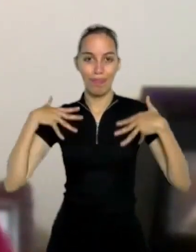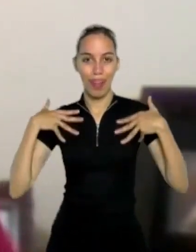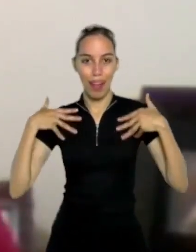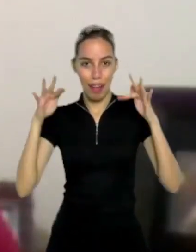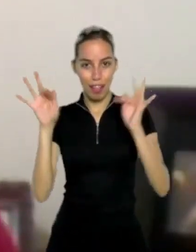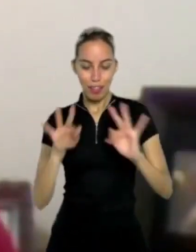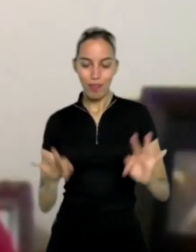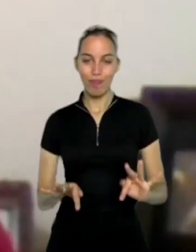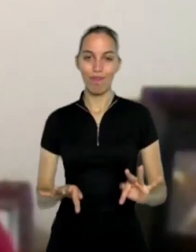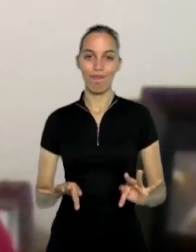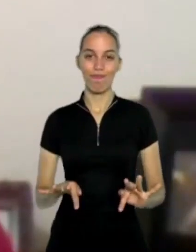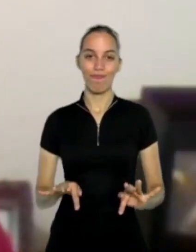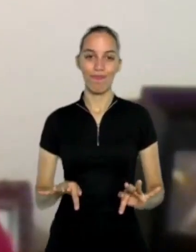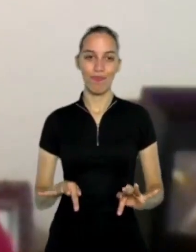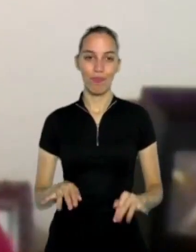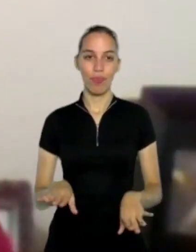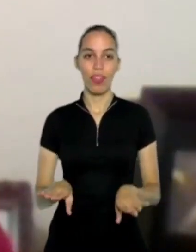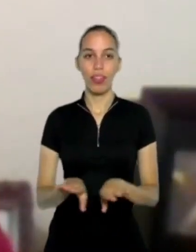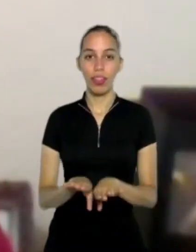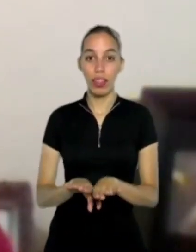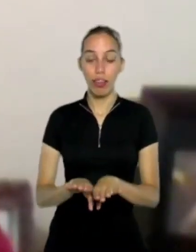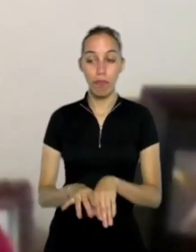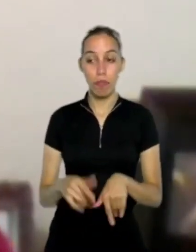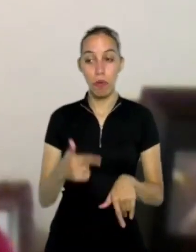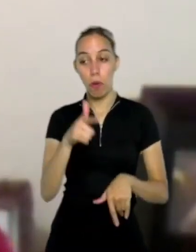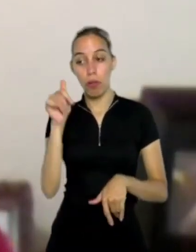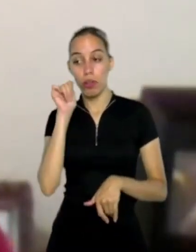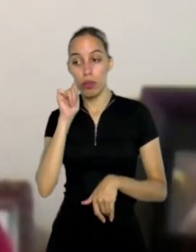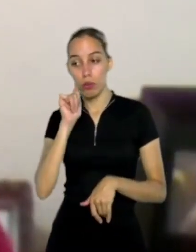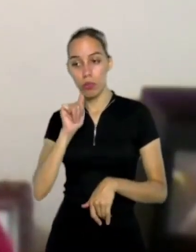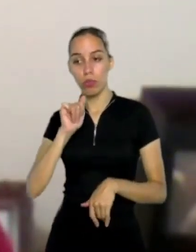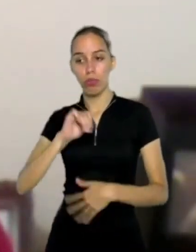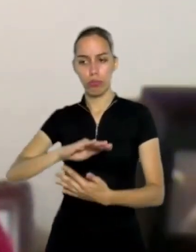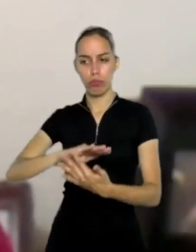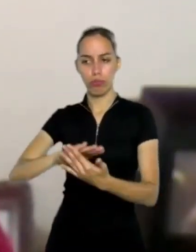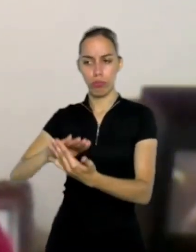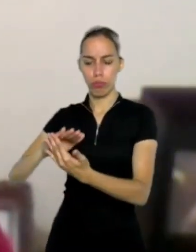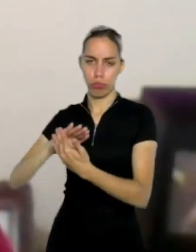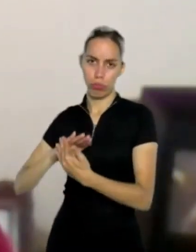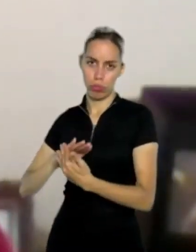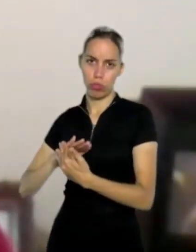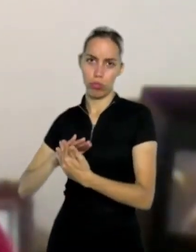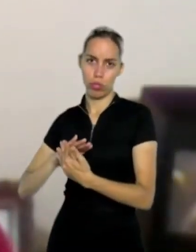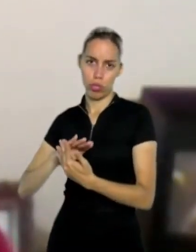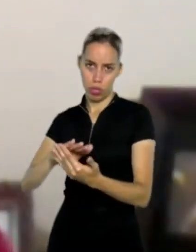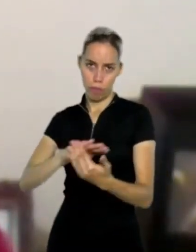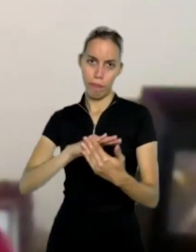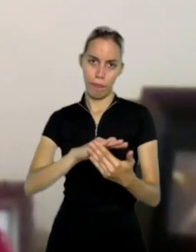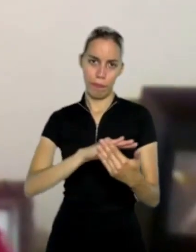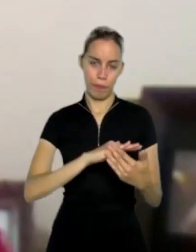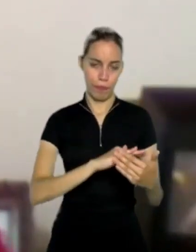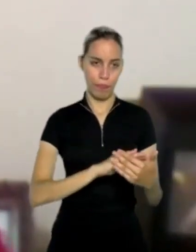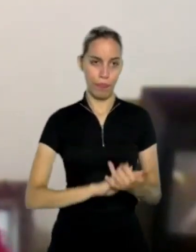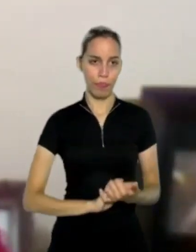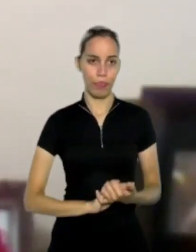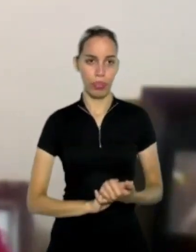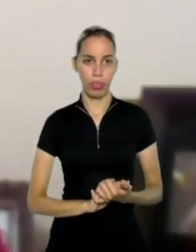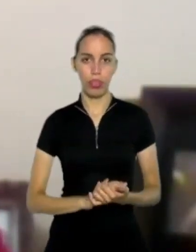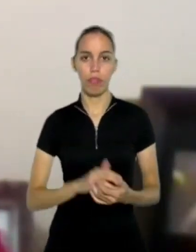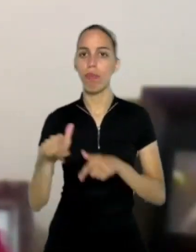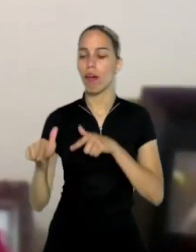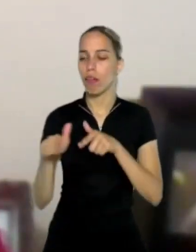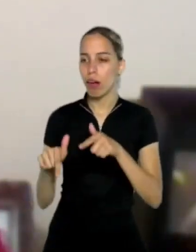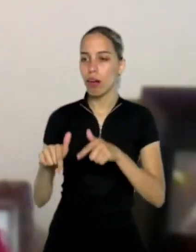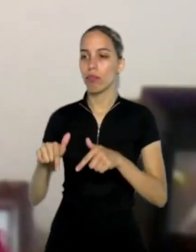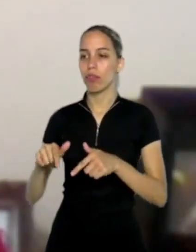escritoras que eu quis trazer também só mulheres, né, para poder Ler. trabalharem, né, terem textos e tal.